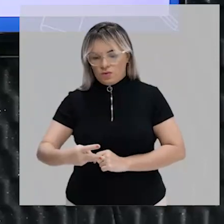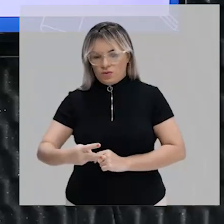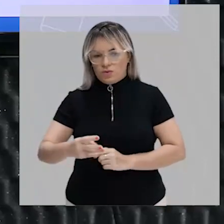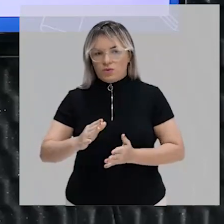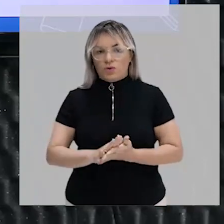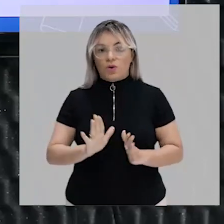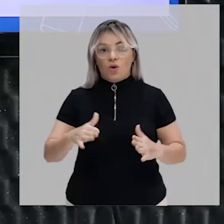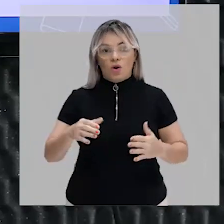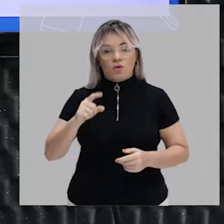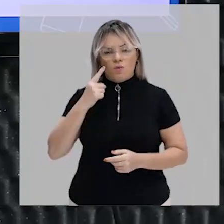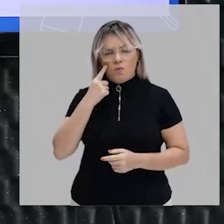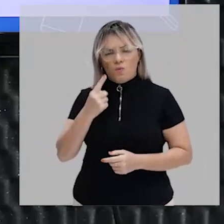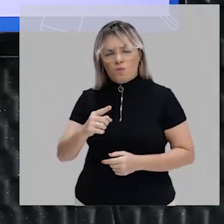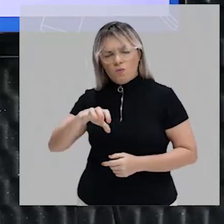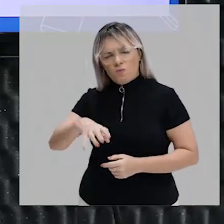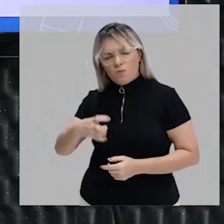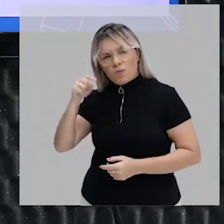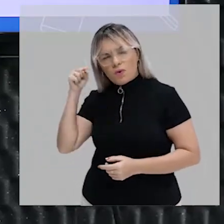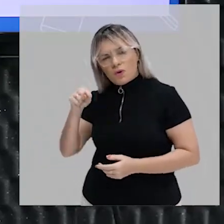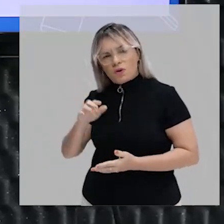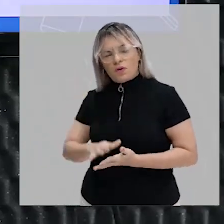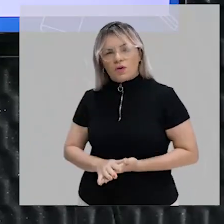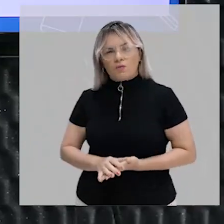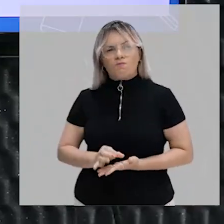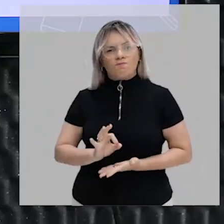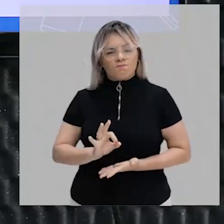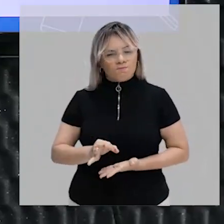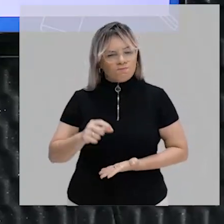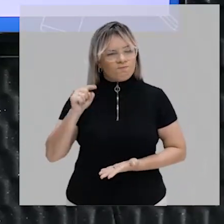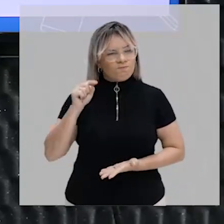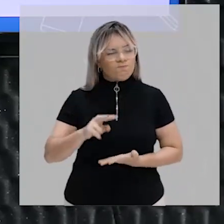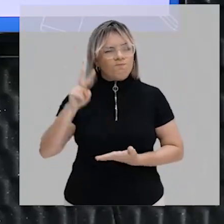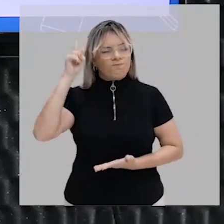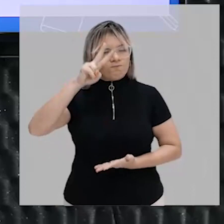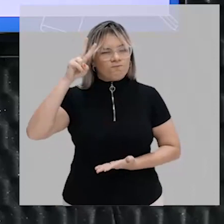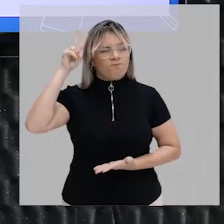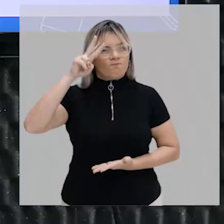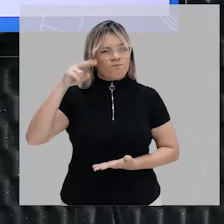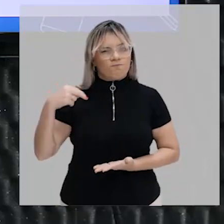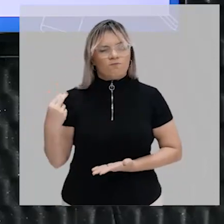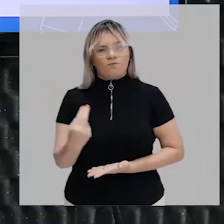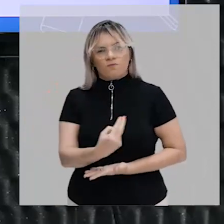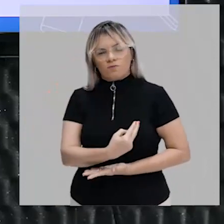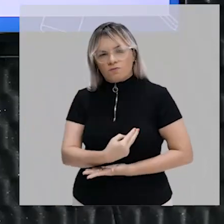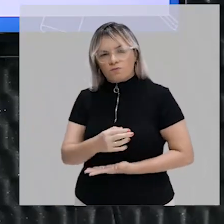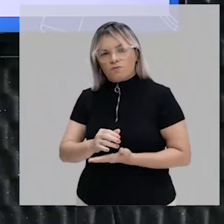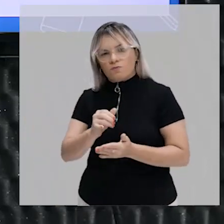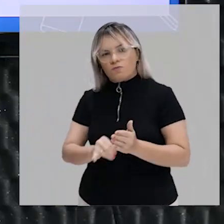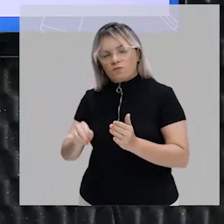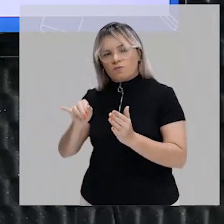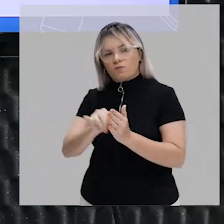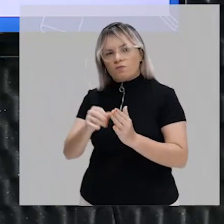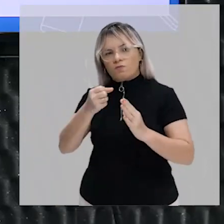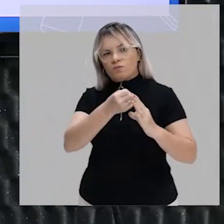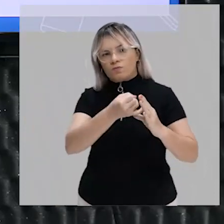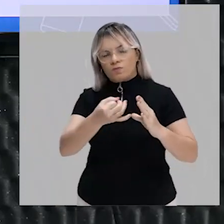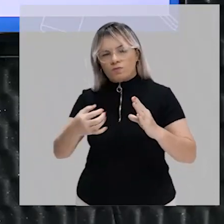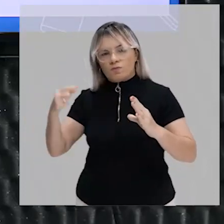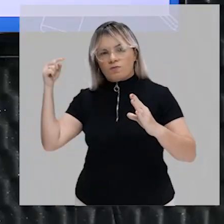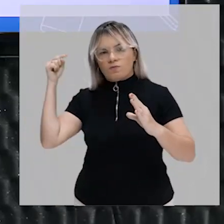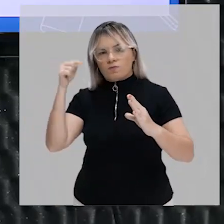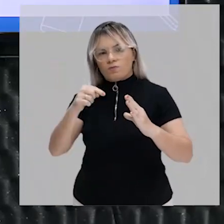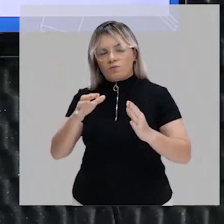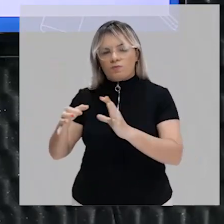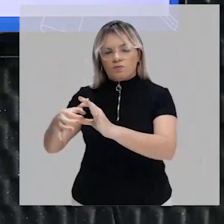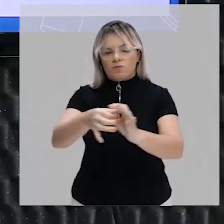que acontece. Justamente para que você lembre que quando nós estamos identificando a quantidade de elementos